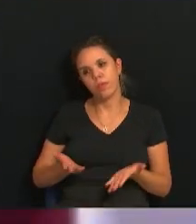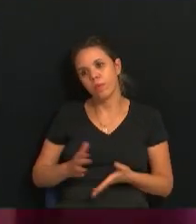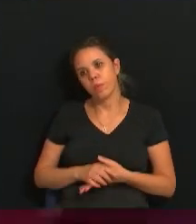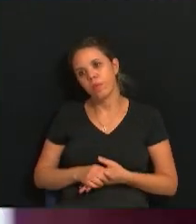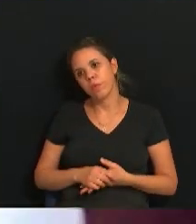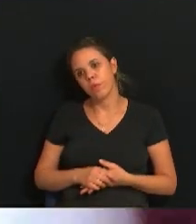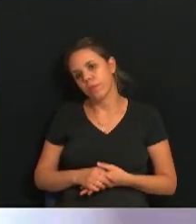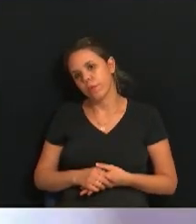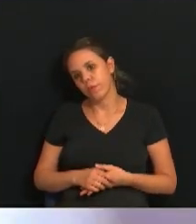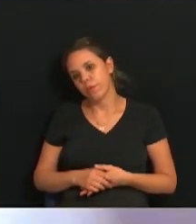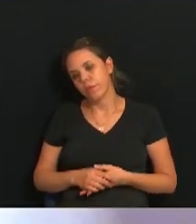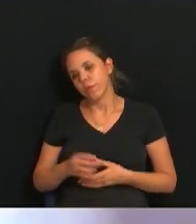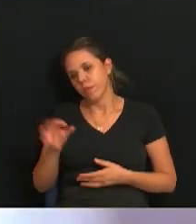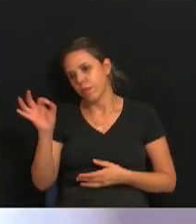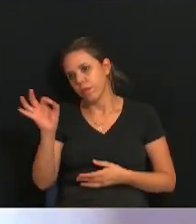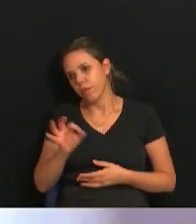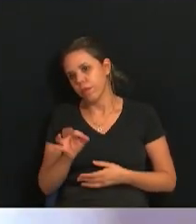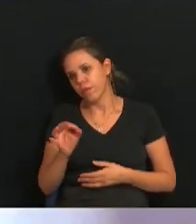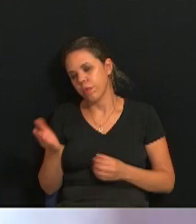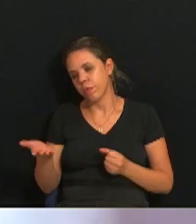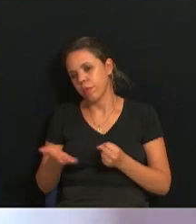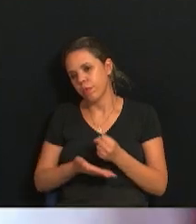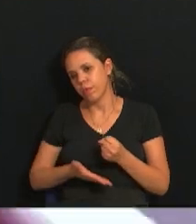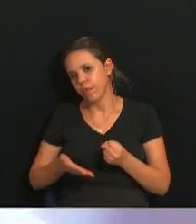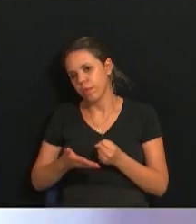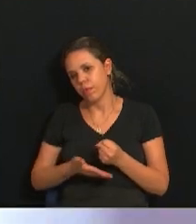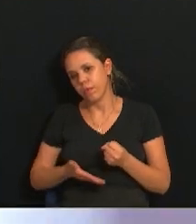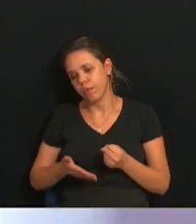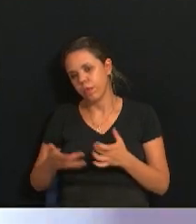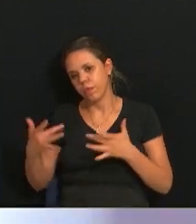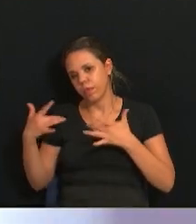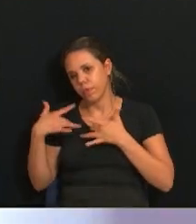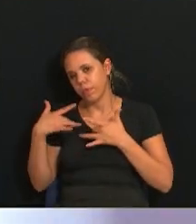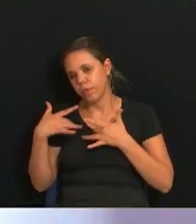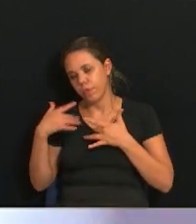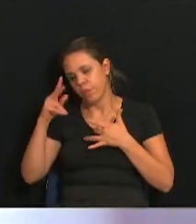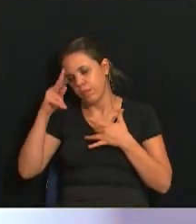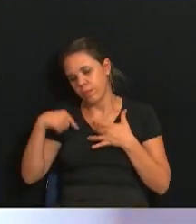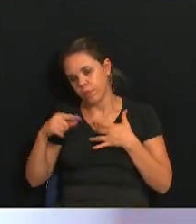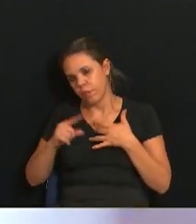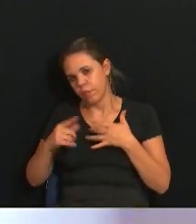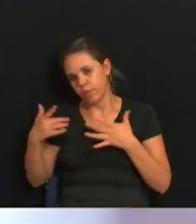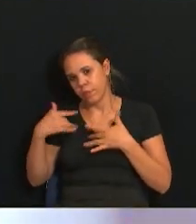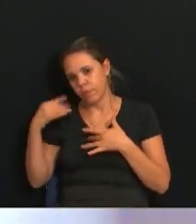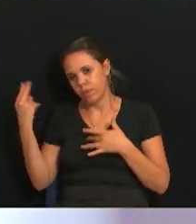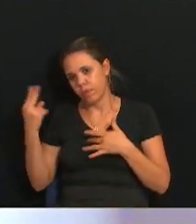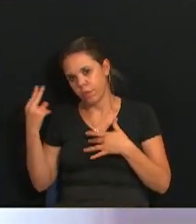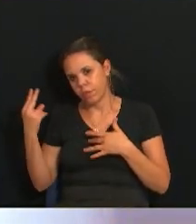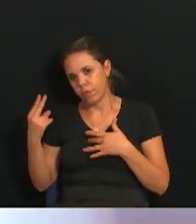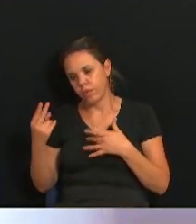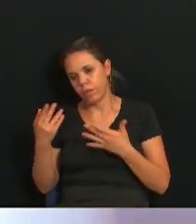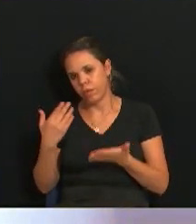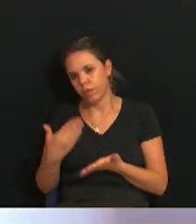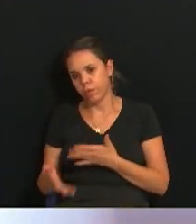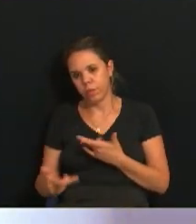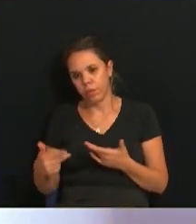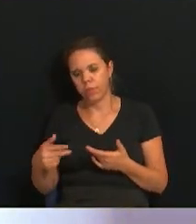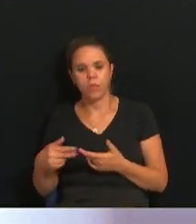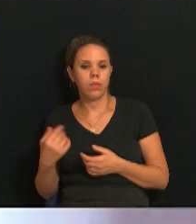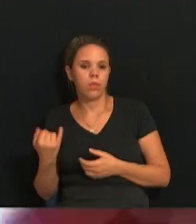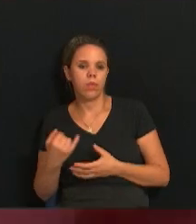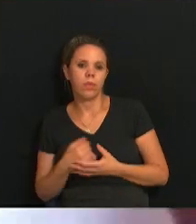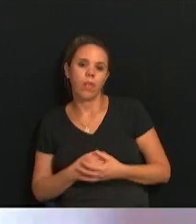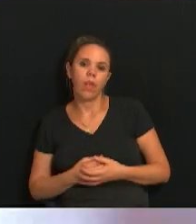uma porcentagem da sua declaração que não sai do seu bolso, já saiu do seu bolso. Na verdade, isso é muito